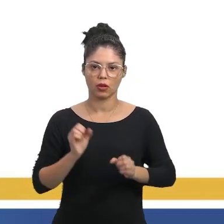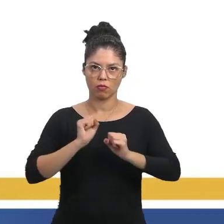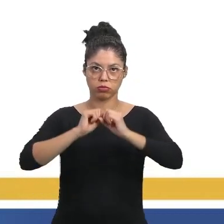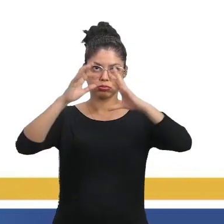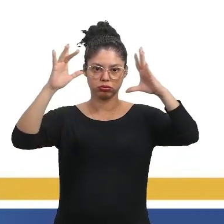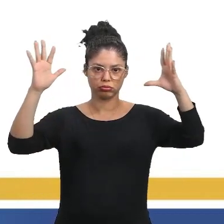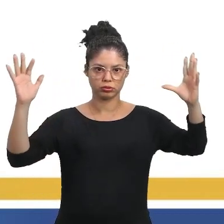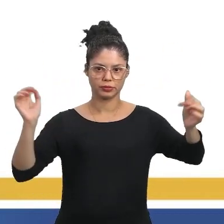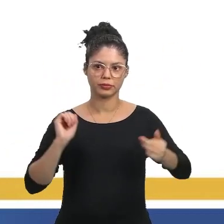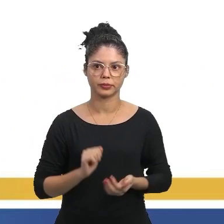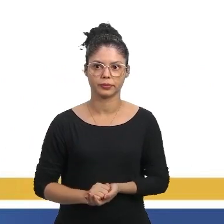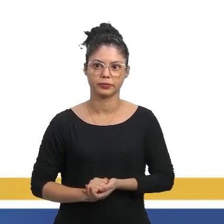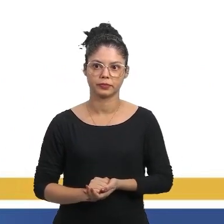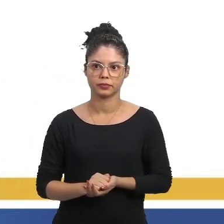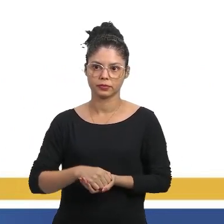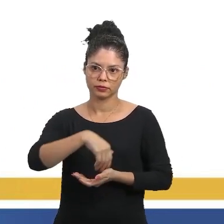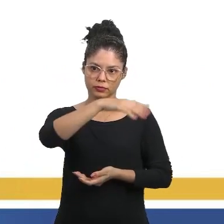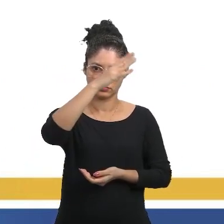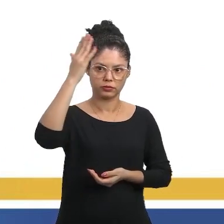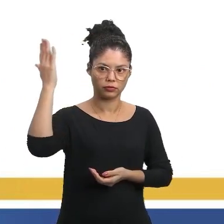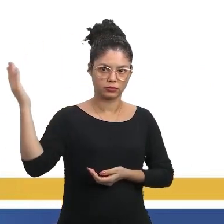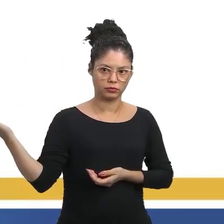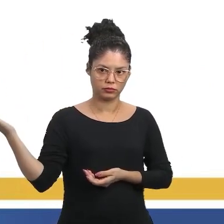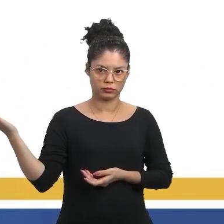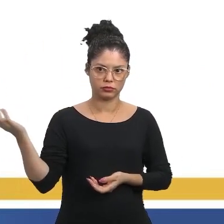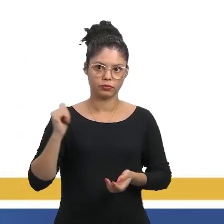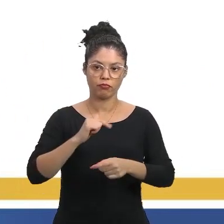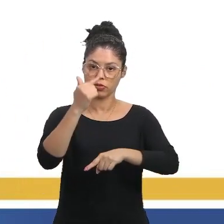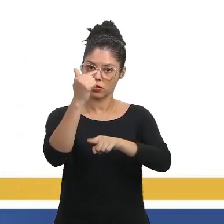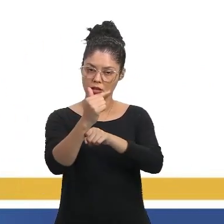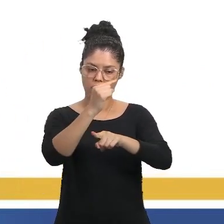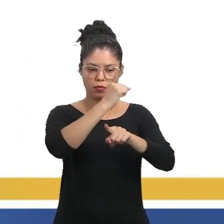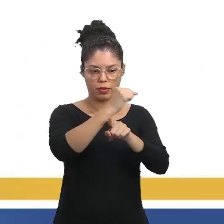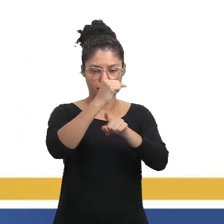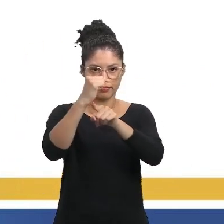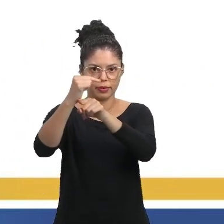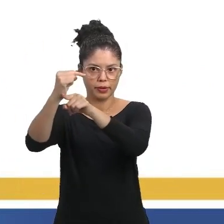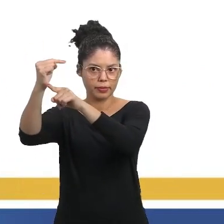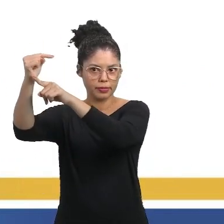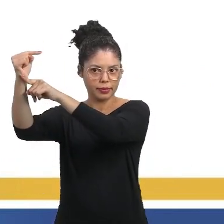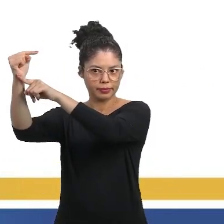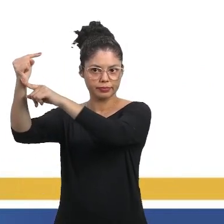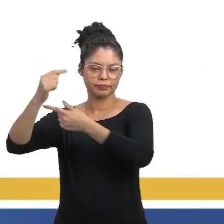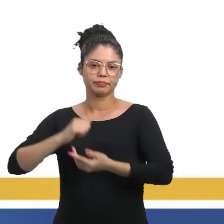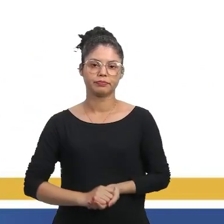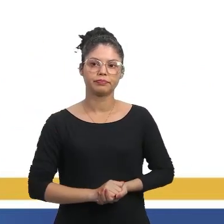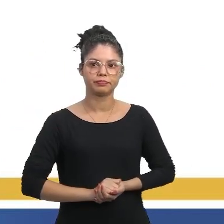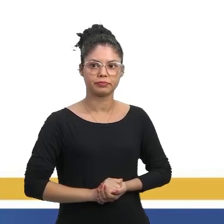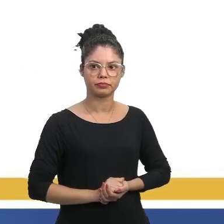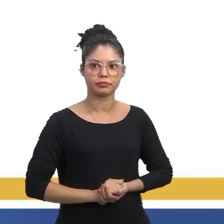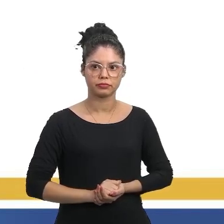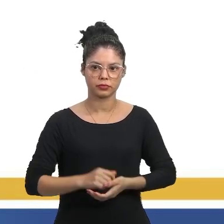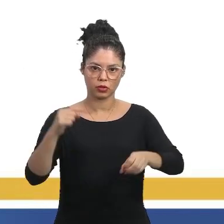artifício. Então, está aí o modelo de Bohr. 7 camadas estacionárias,